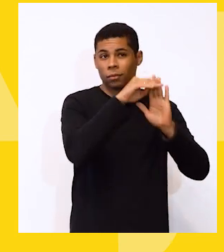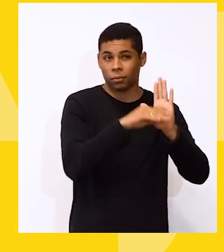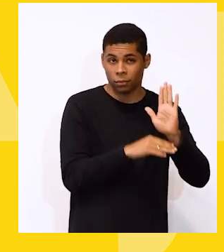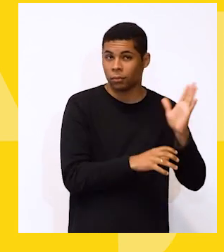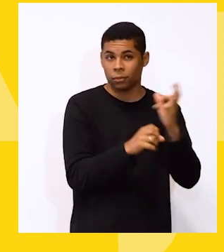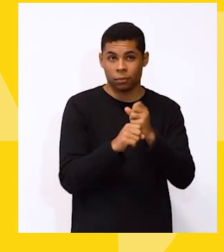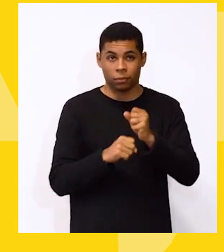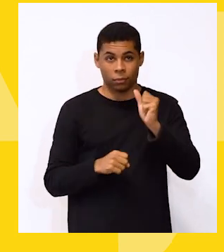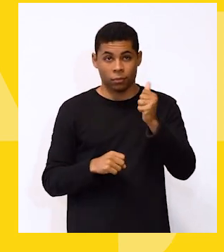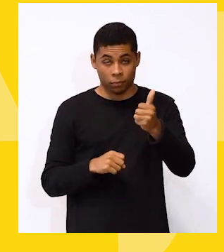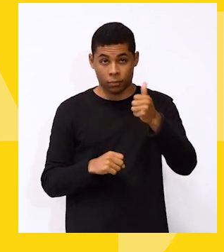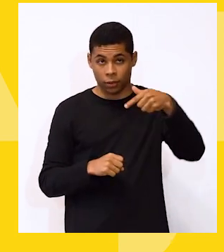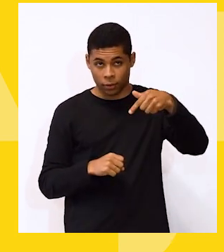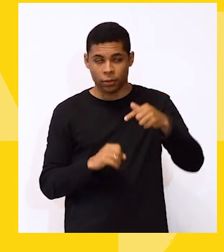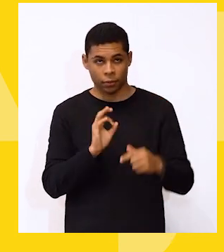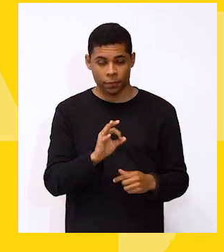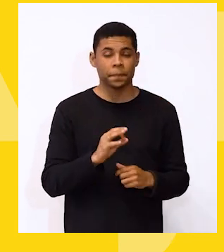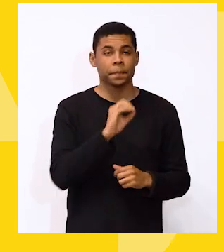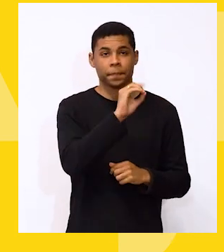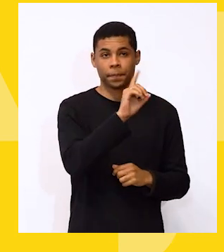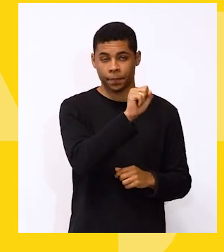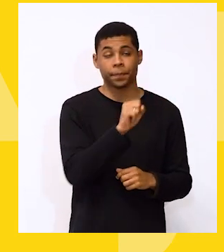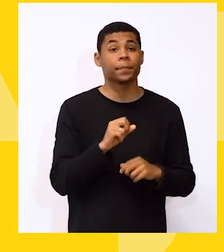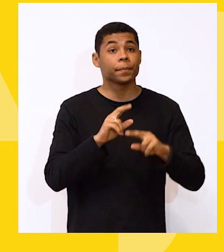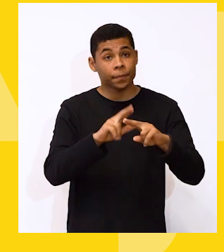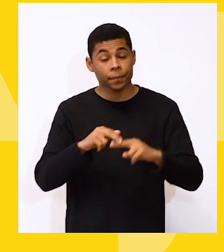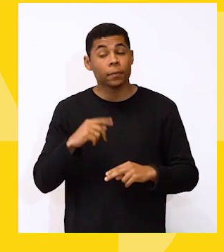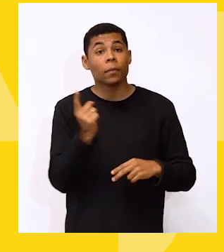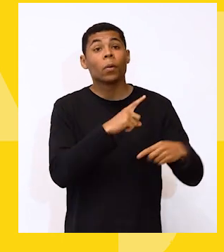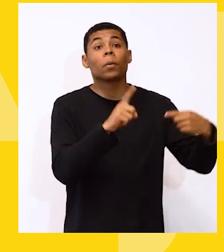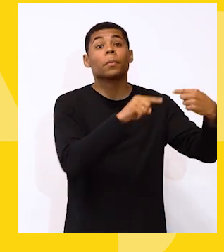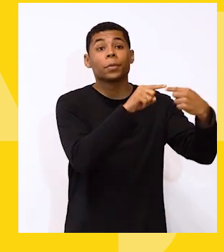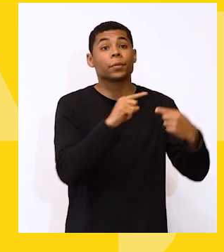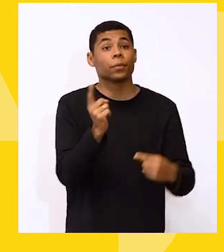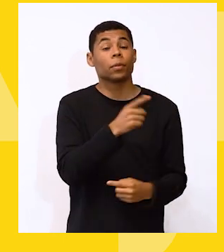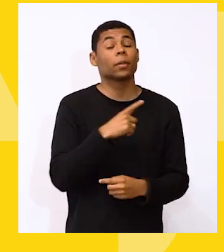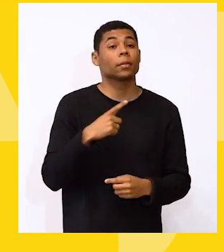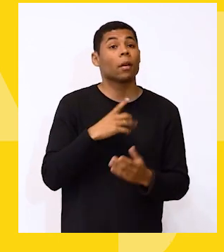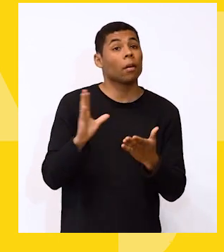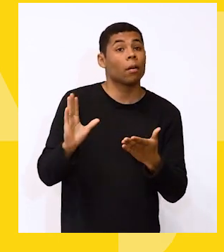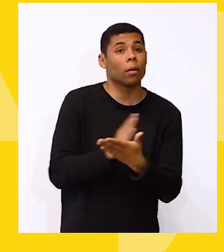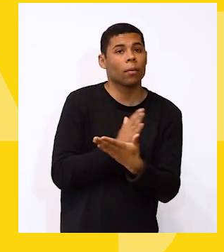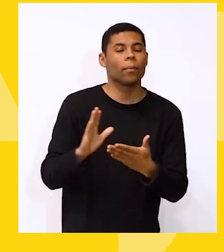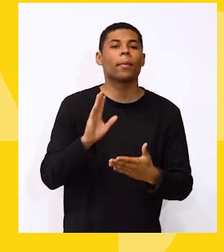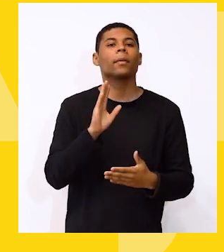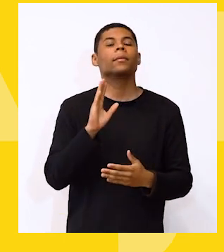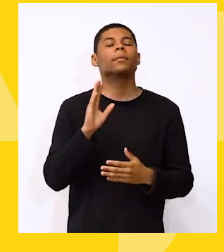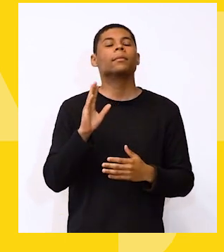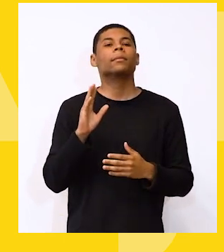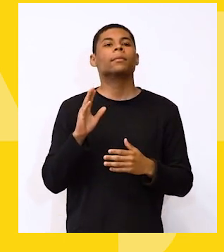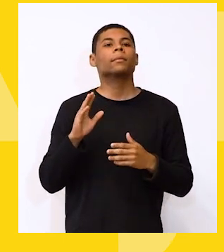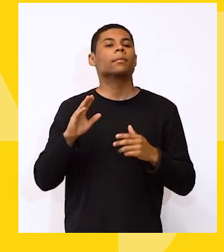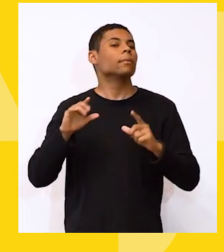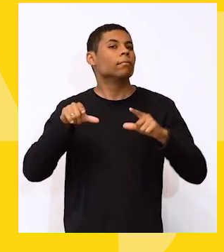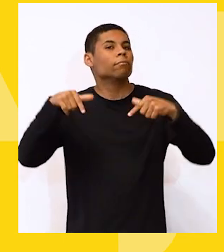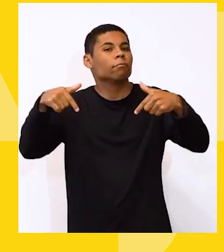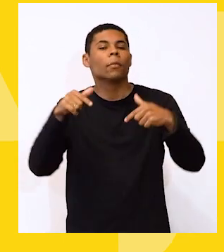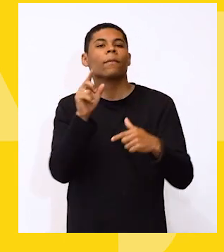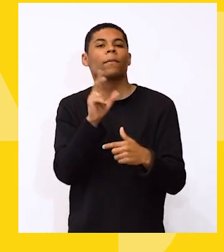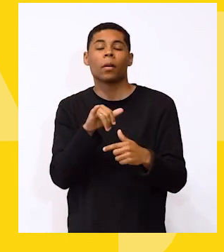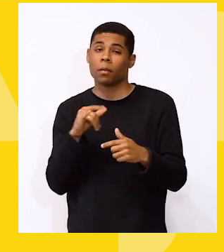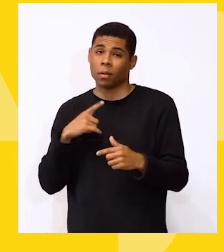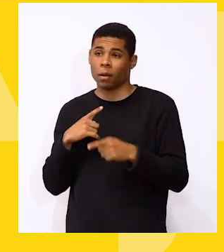ads dessa desse objetivos nós vamos demarcar algumas ações que serão